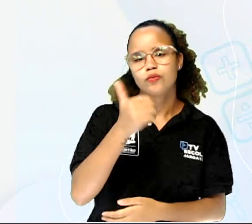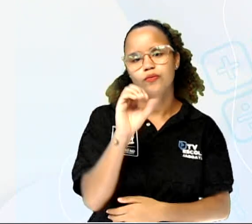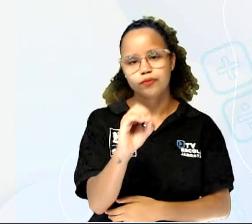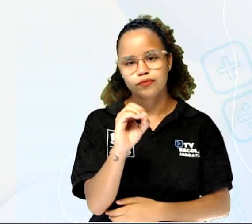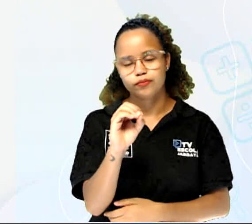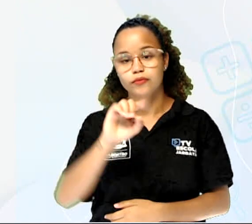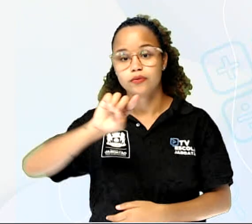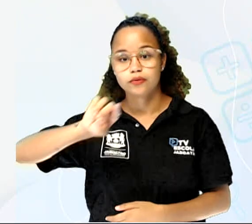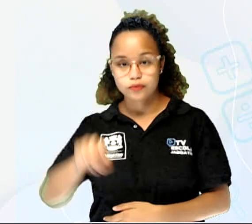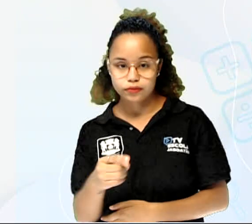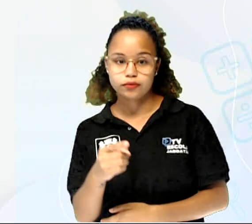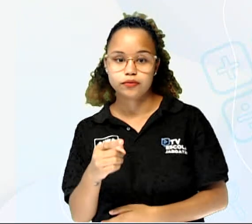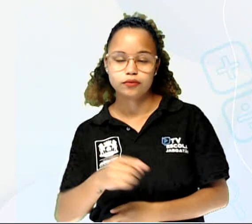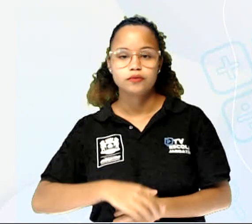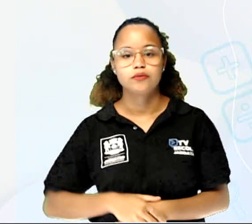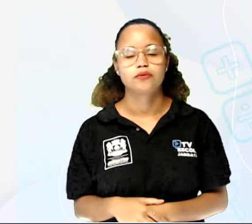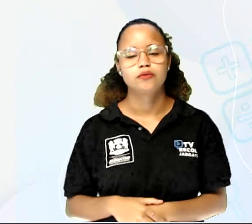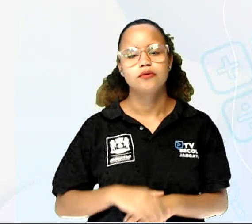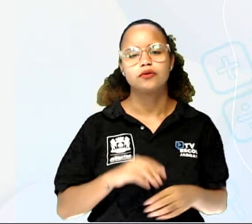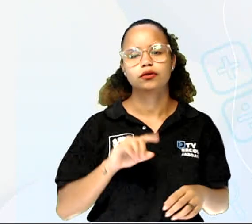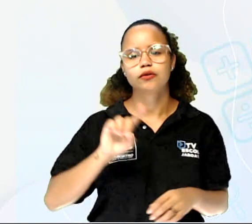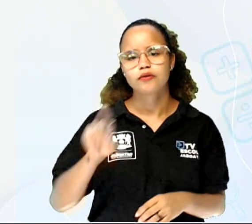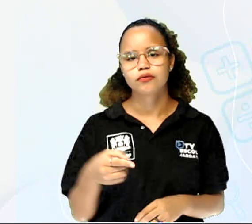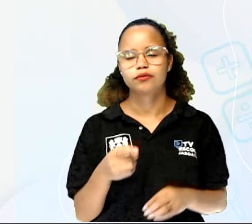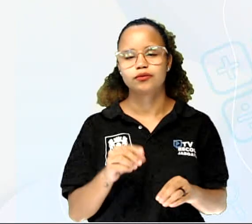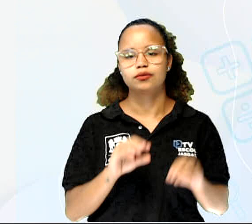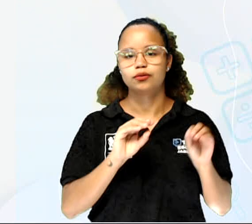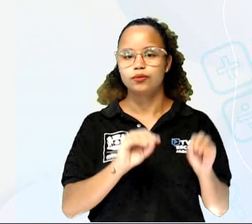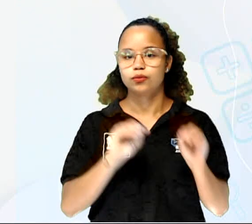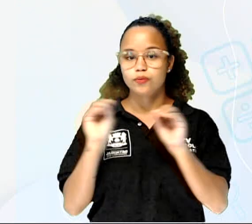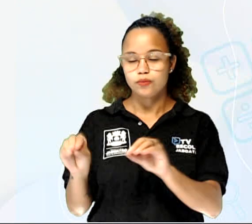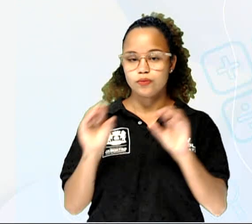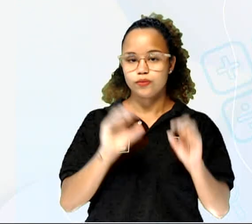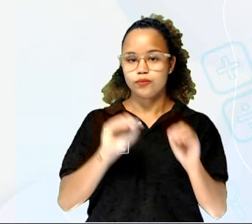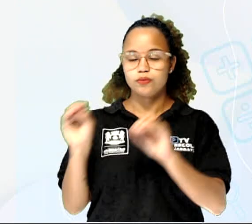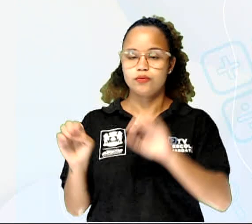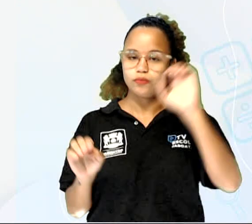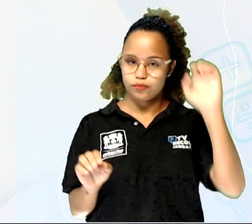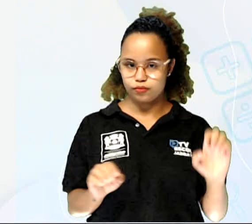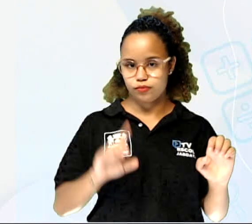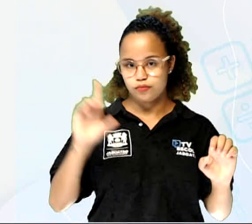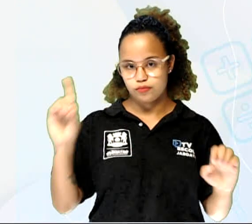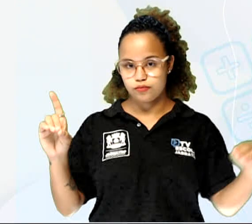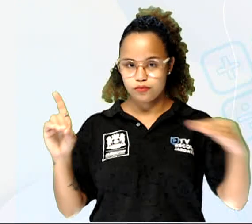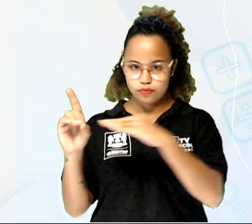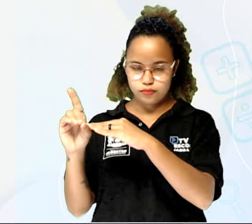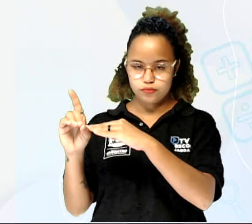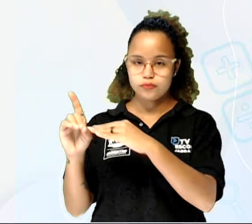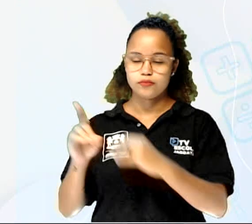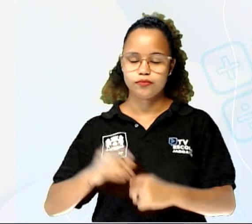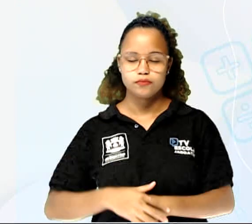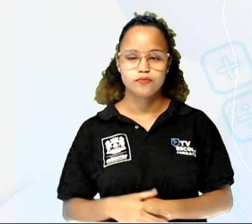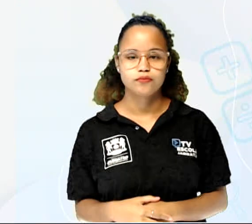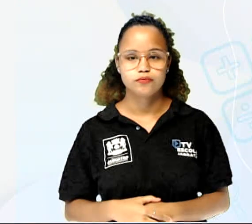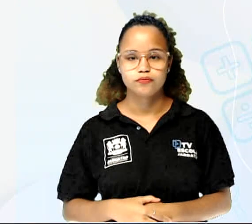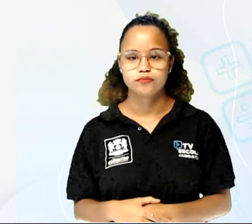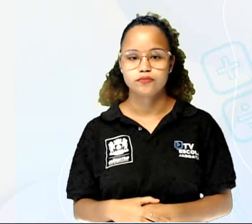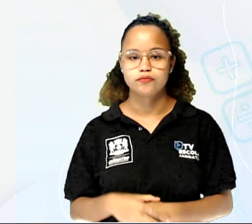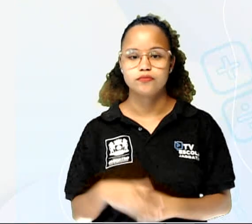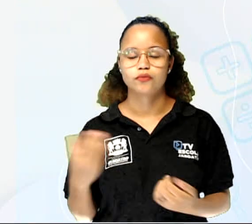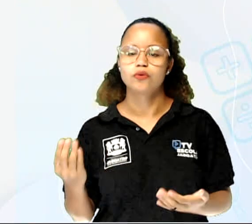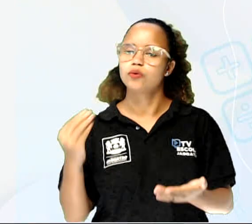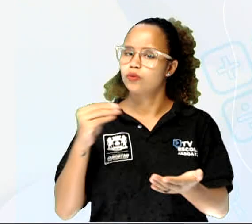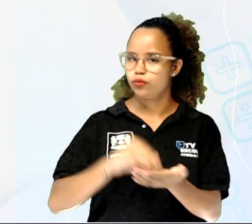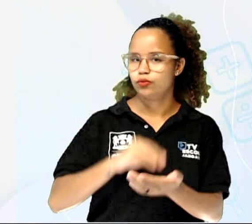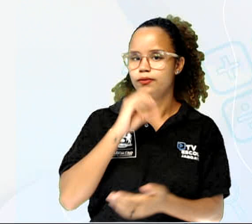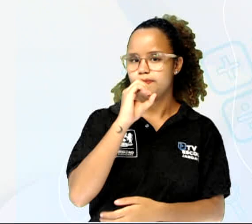a vírgula. E a vírgula, ela vai correr da esquerda para a direita 5 casas. E agora a gente acrescenta os